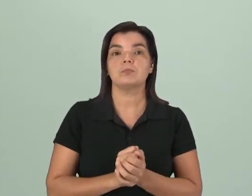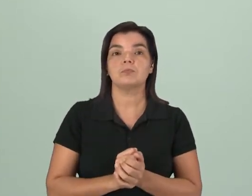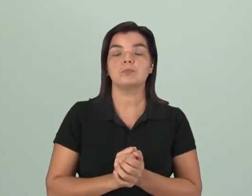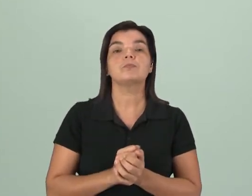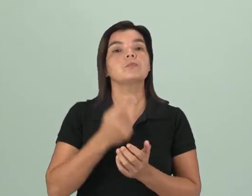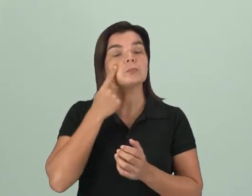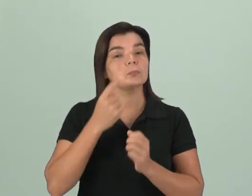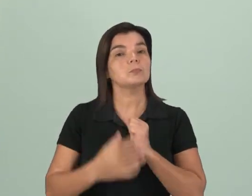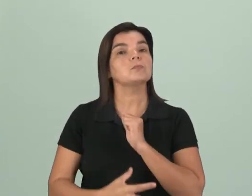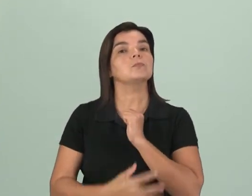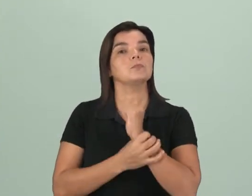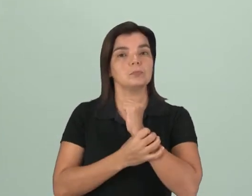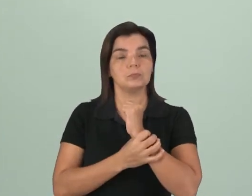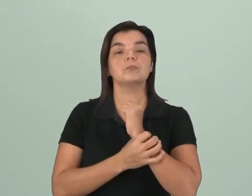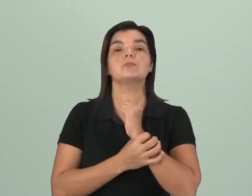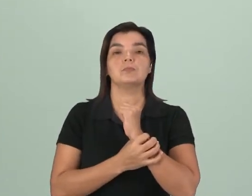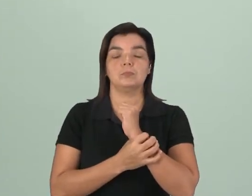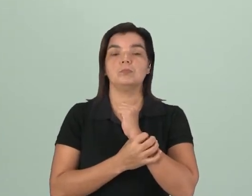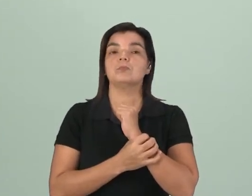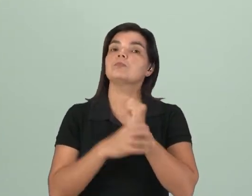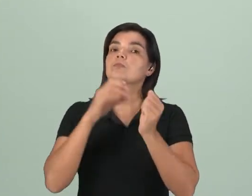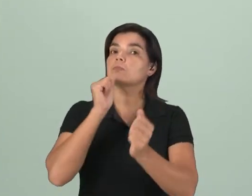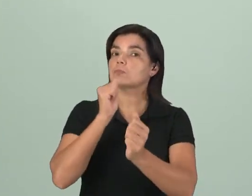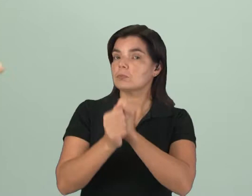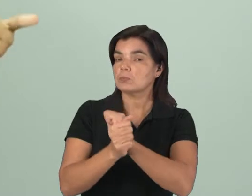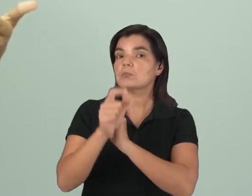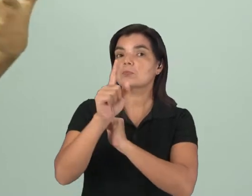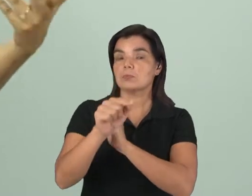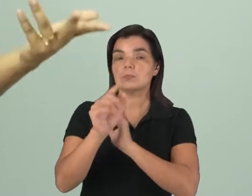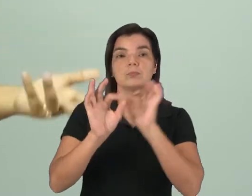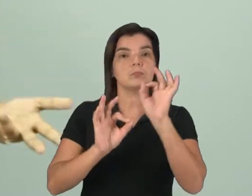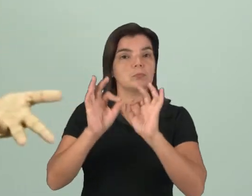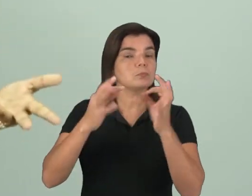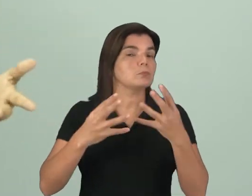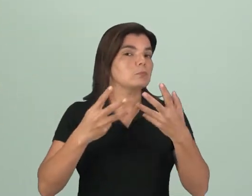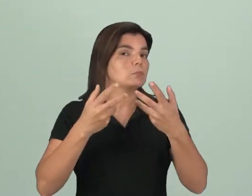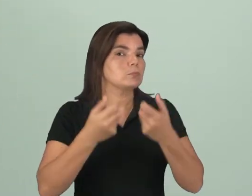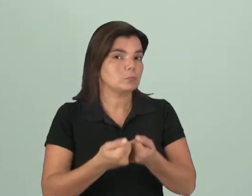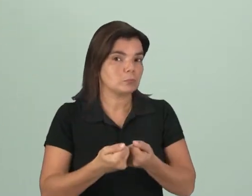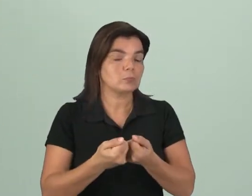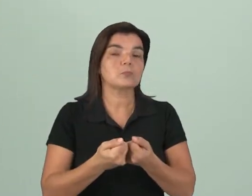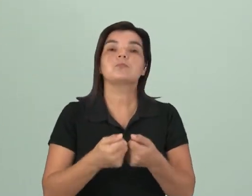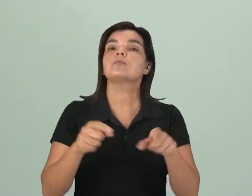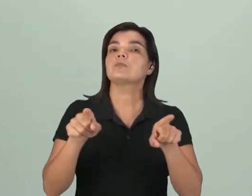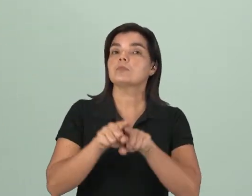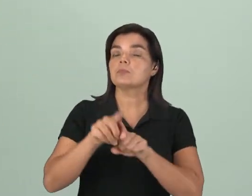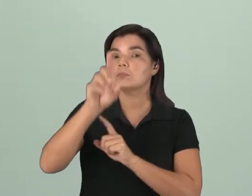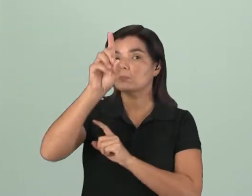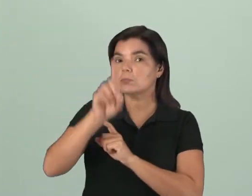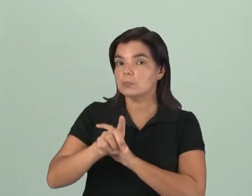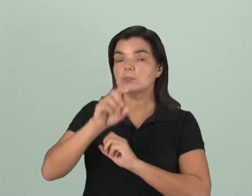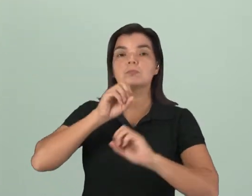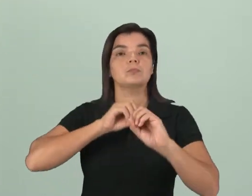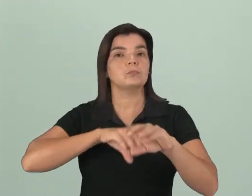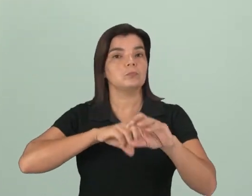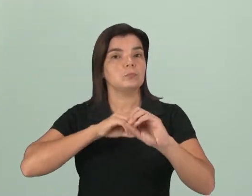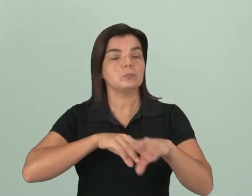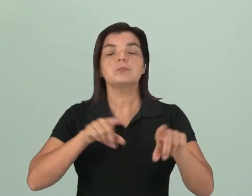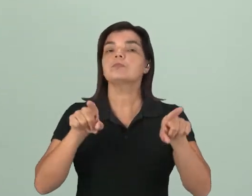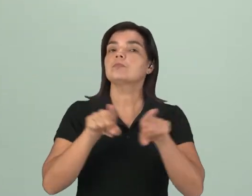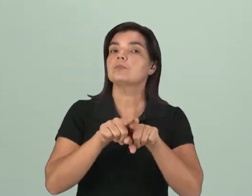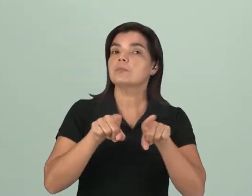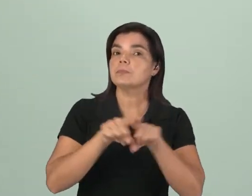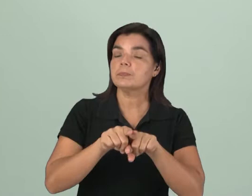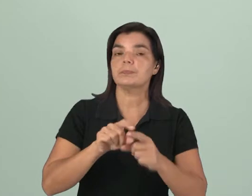essa sustentação, né? Que o esporte ele é feito para todos e ele é de direito educacional